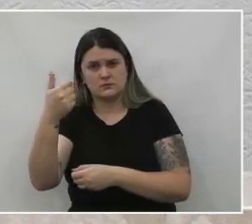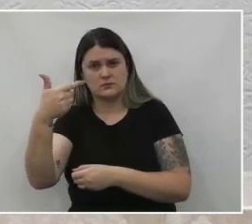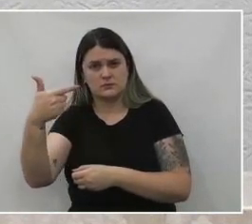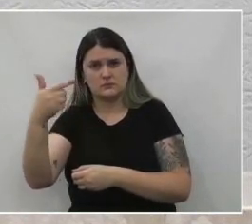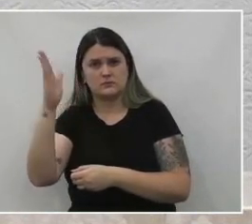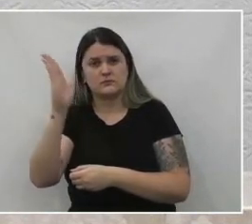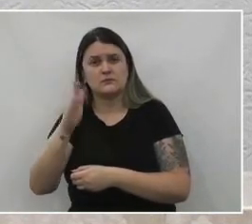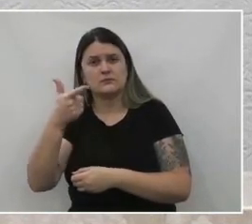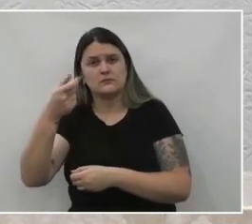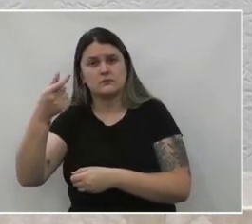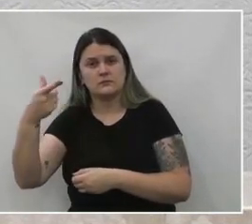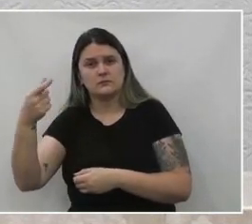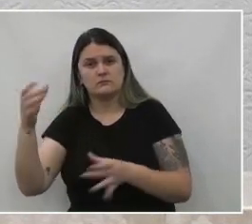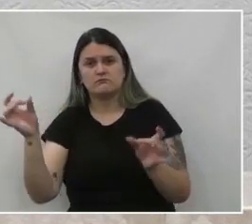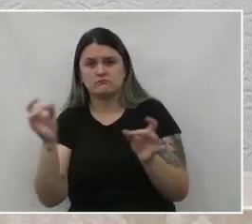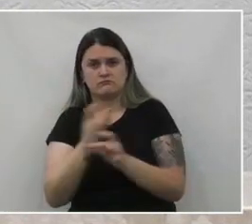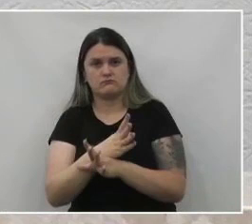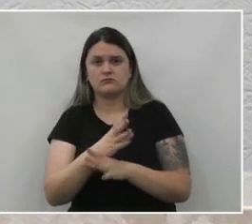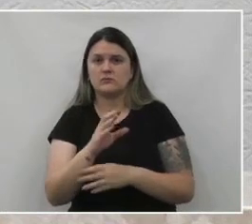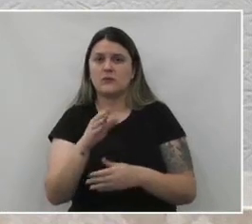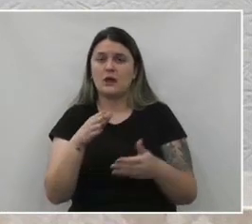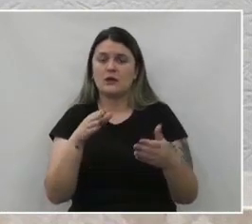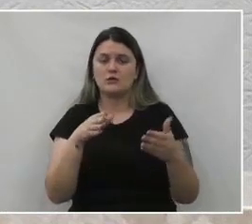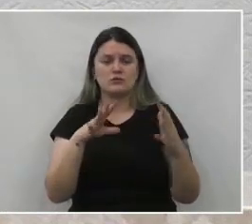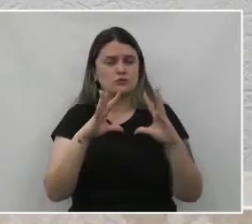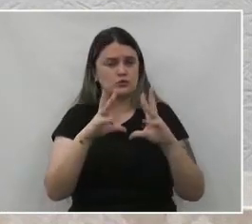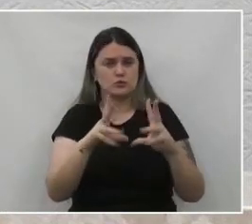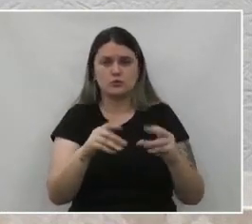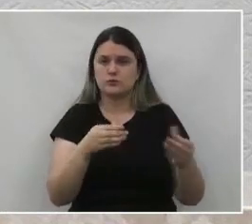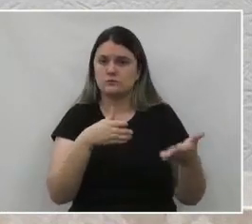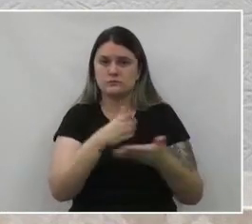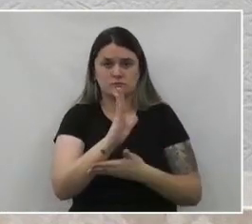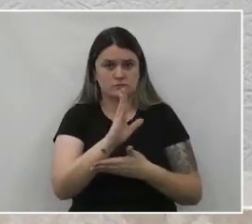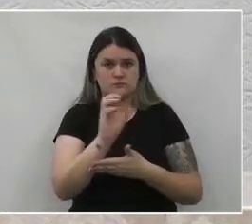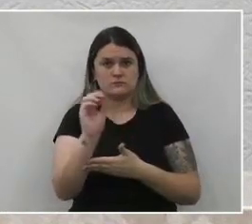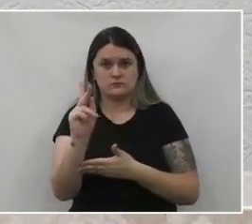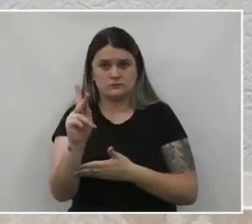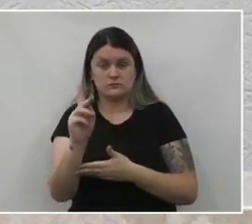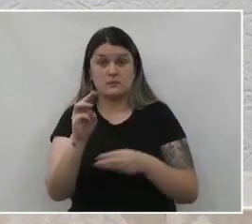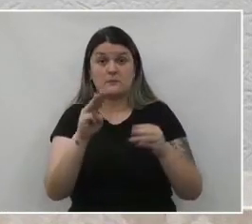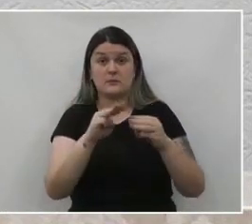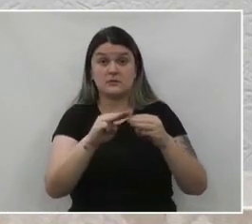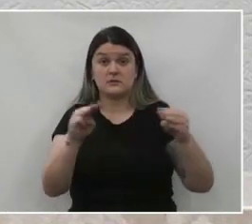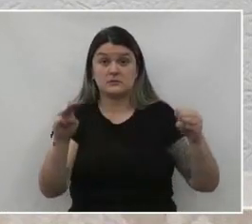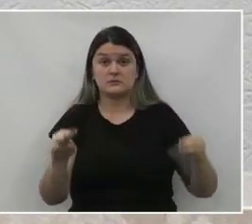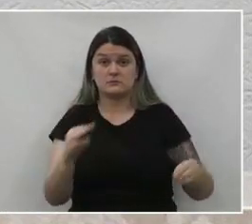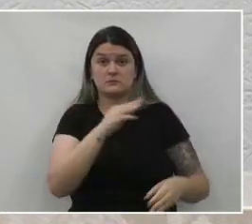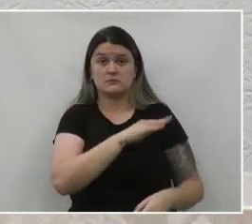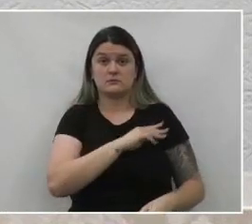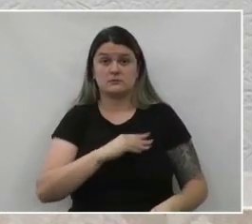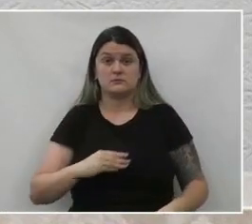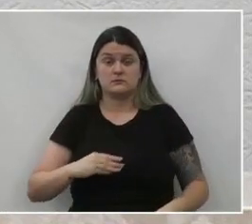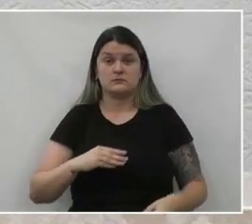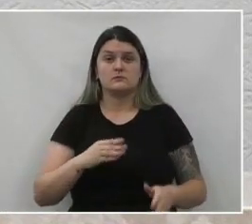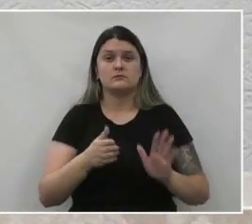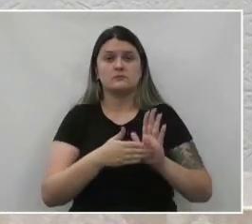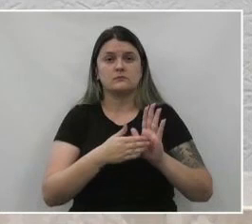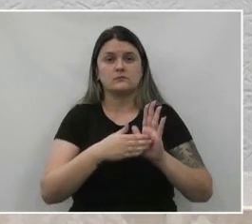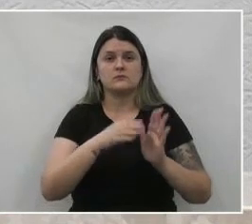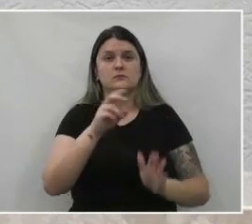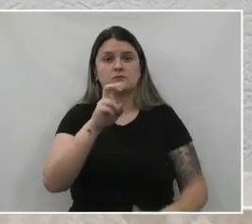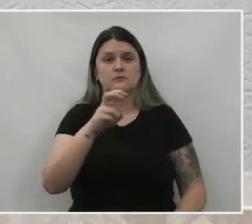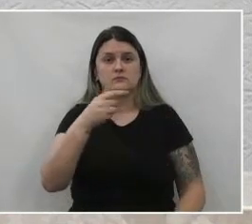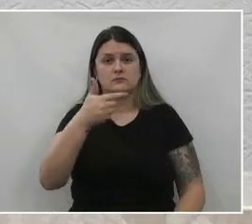2802/2020, conclui pela regularidade das contas. O Ministério Público de Contas, em seu parecer número